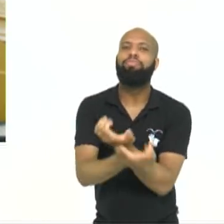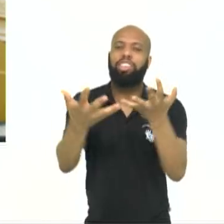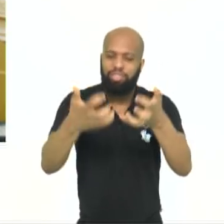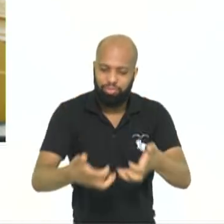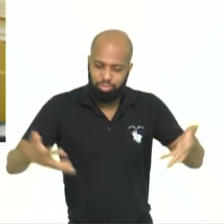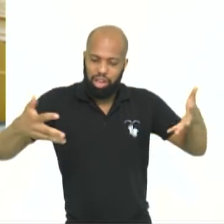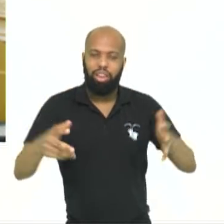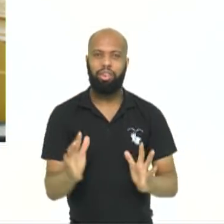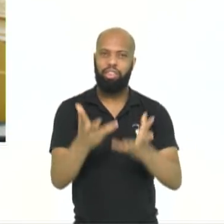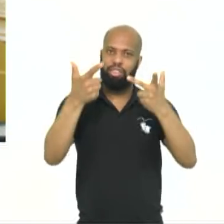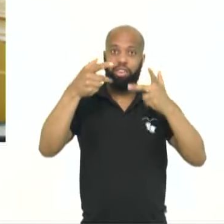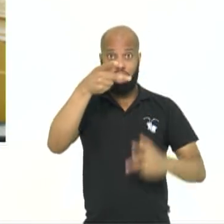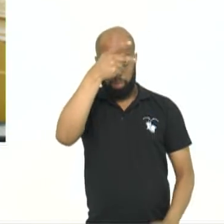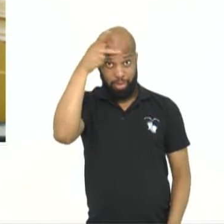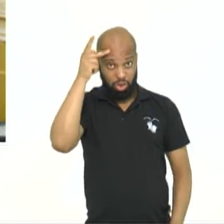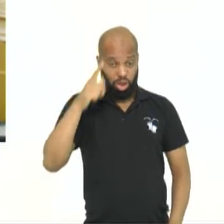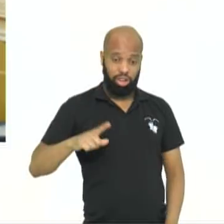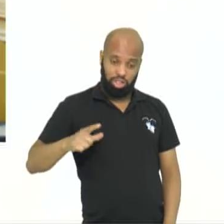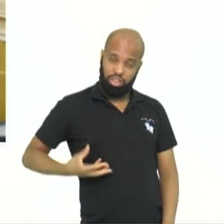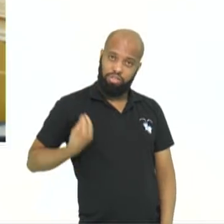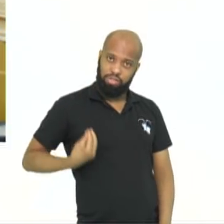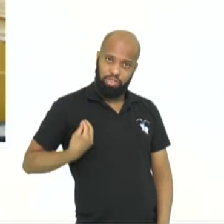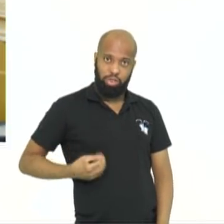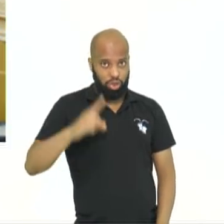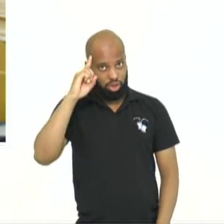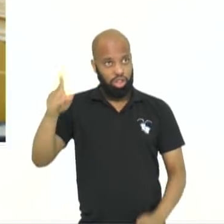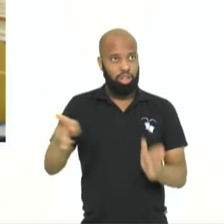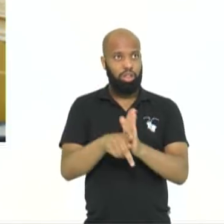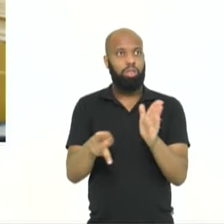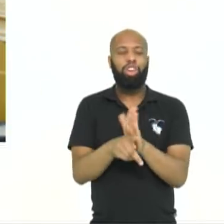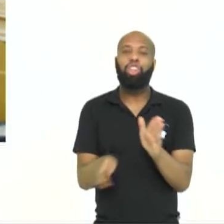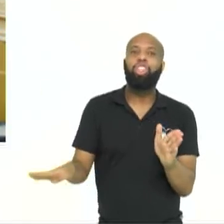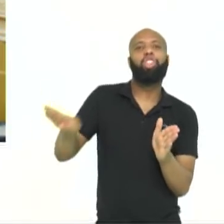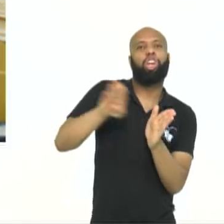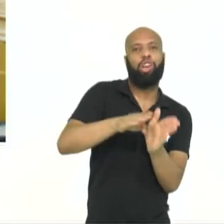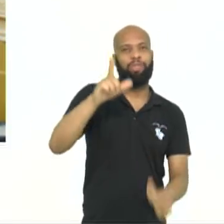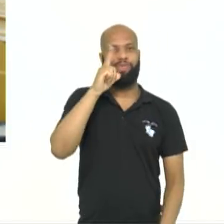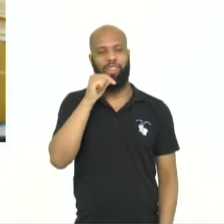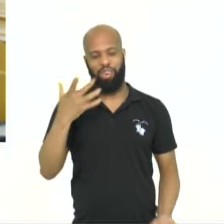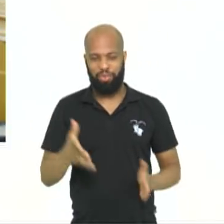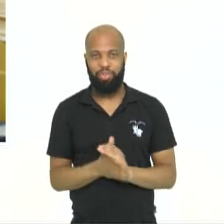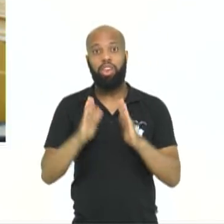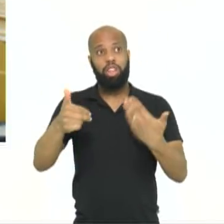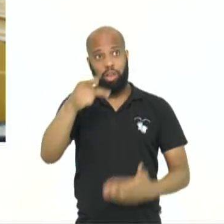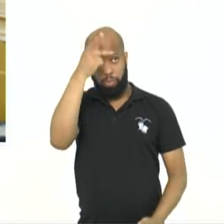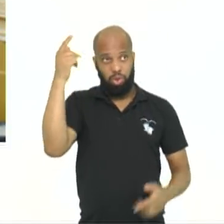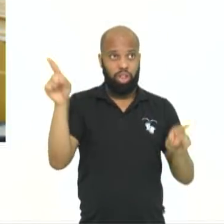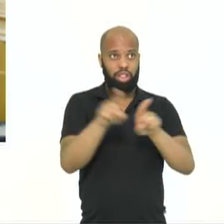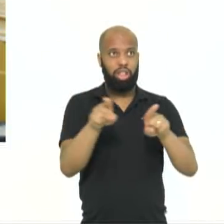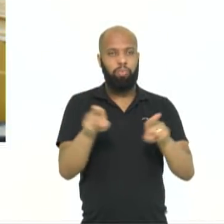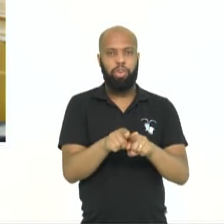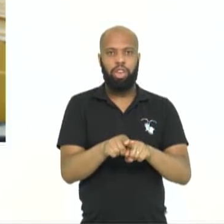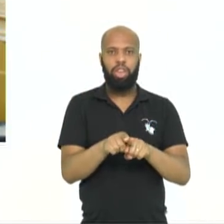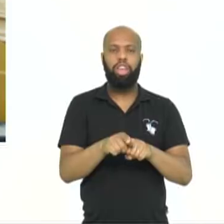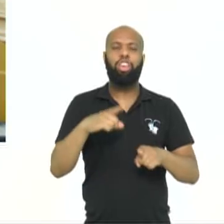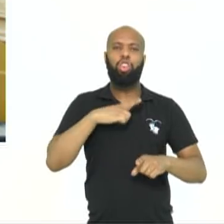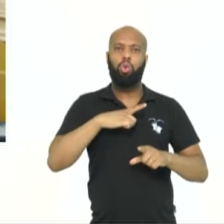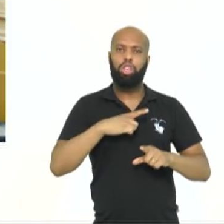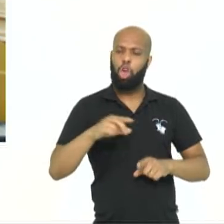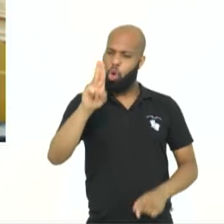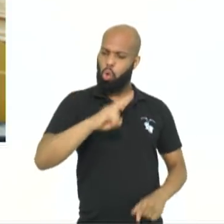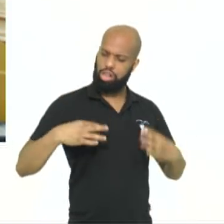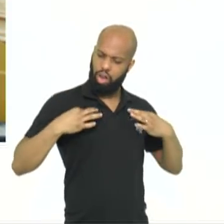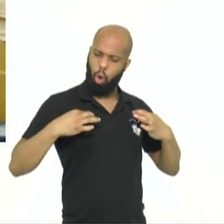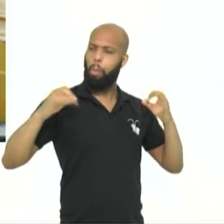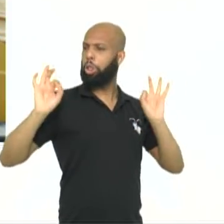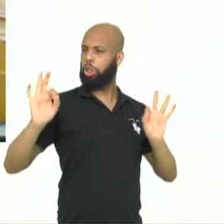os convidados que estavam presentes no dia da chegada da água. As pessoas colocavam as suas melhores